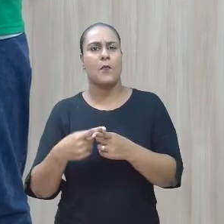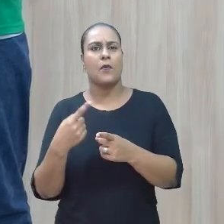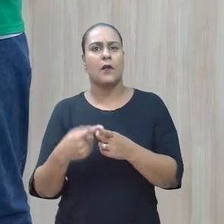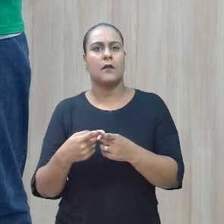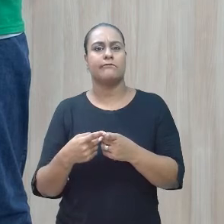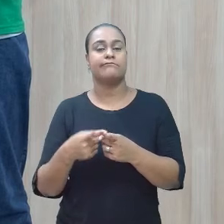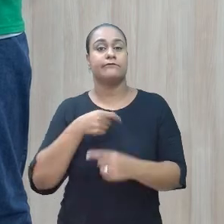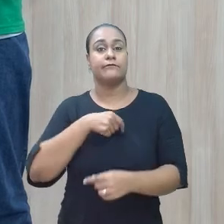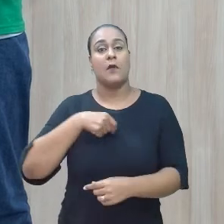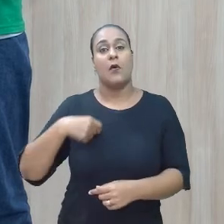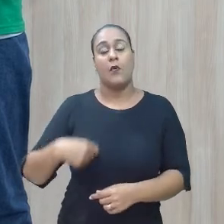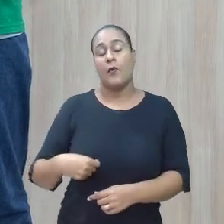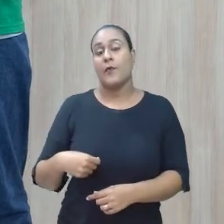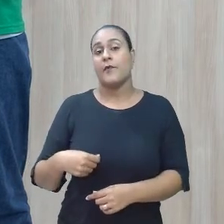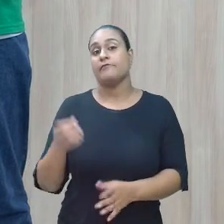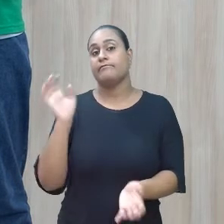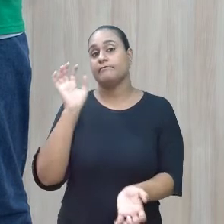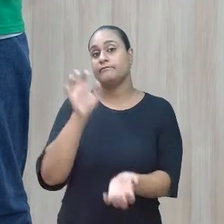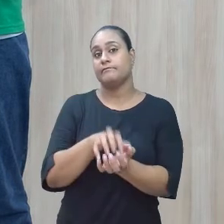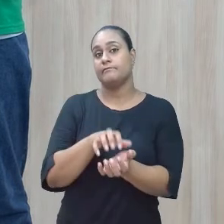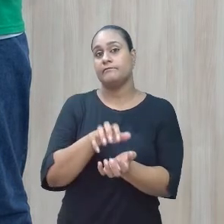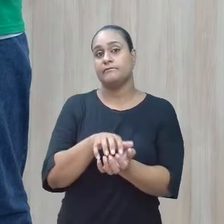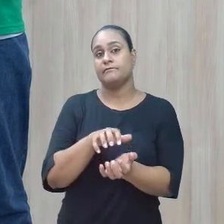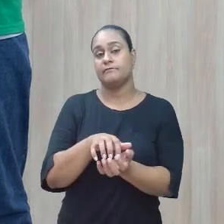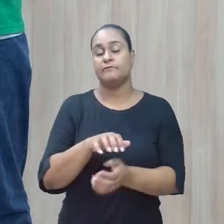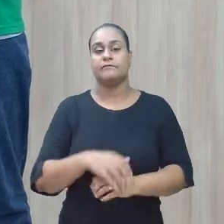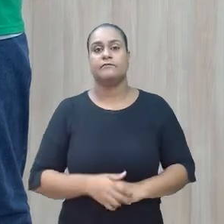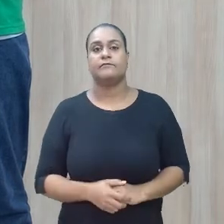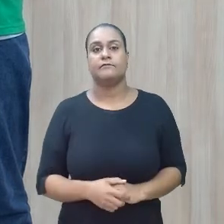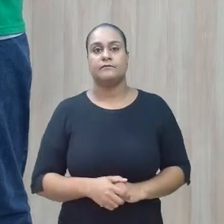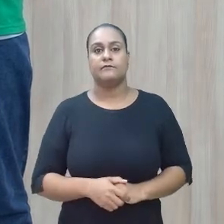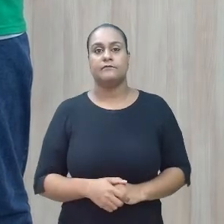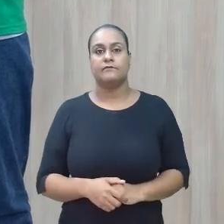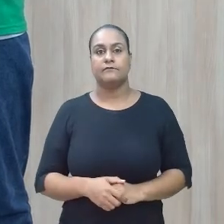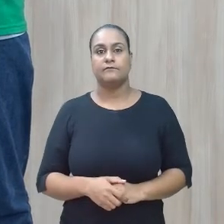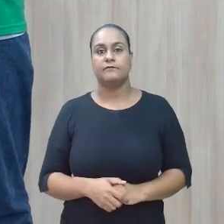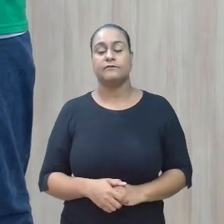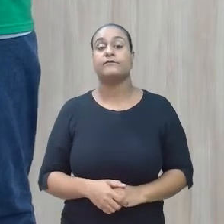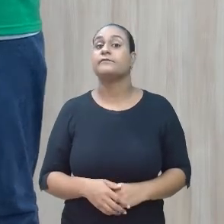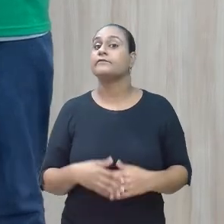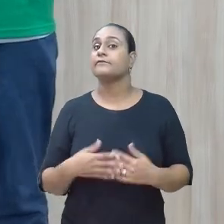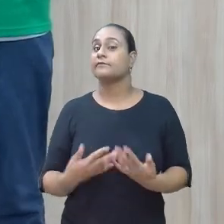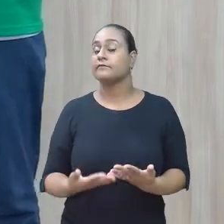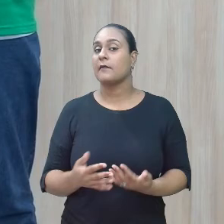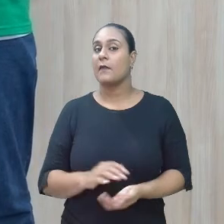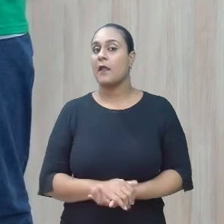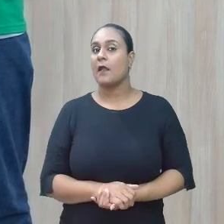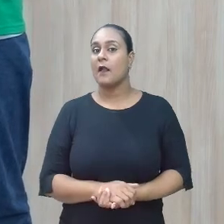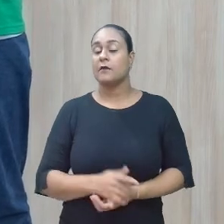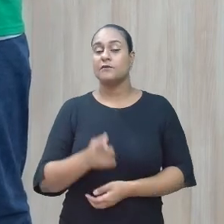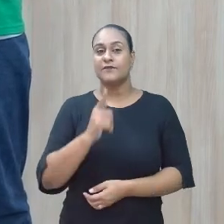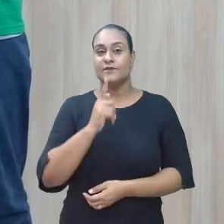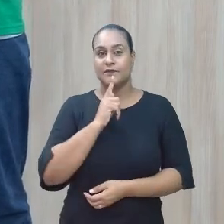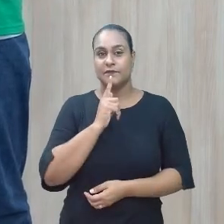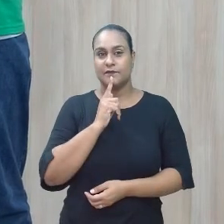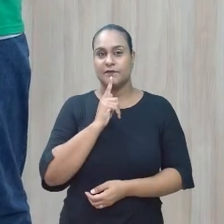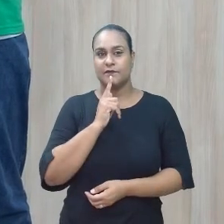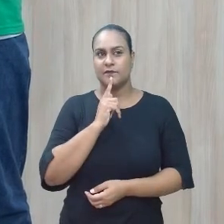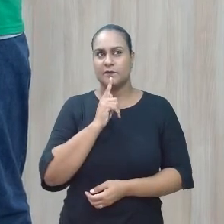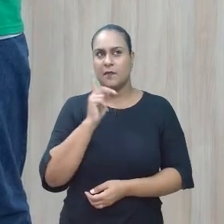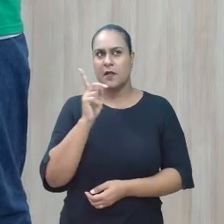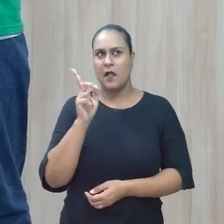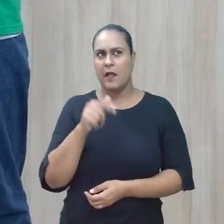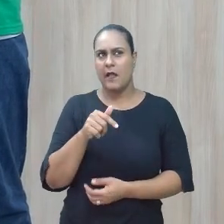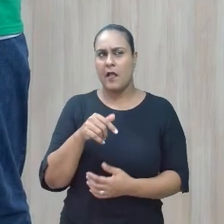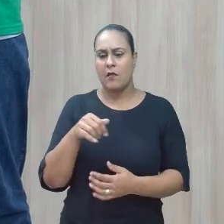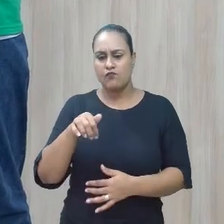pernambucana? Deixa eu vir aqui, calma, pronto. Não tem no próximo slide, mas é o seguinte, Garanhuns é uma coisa que a gente chama